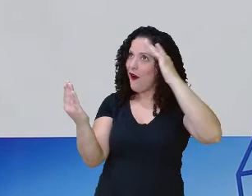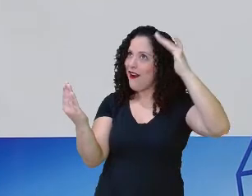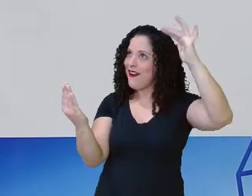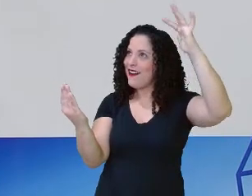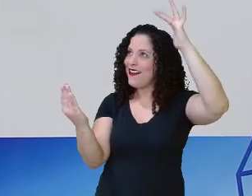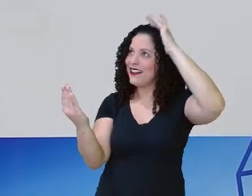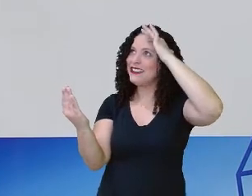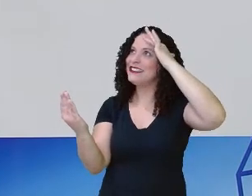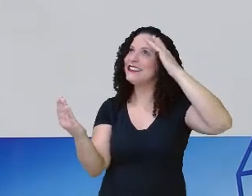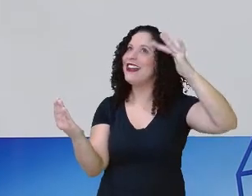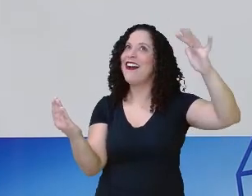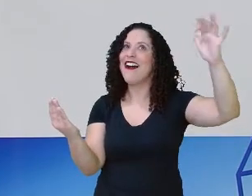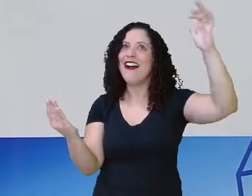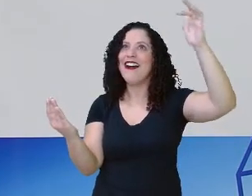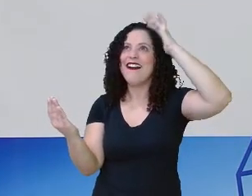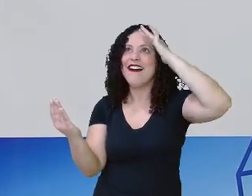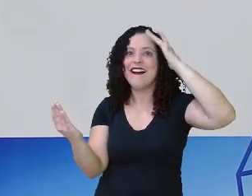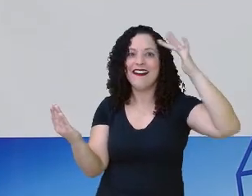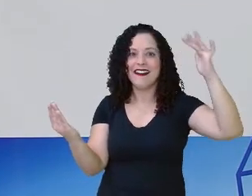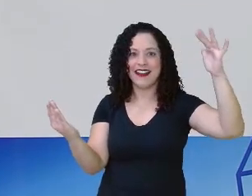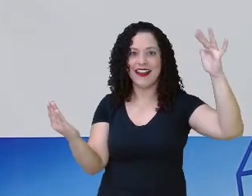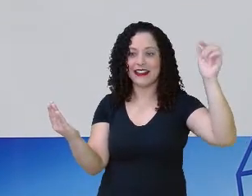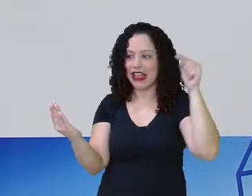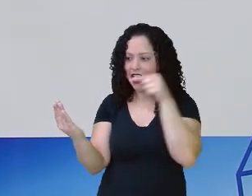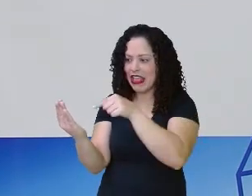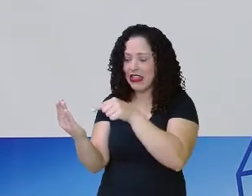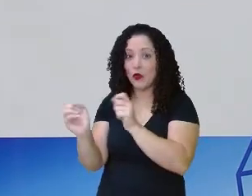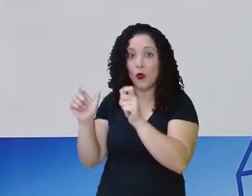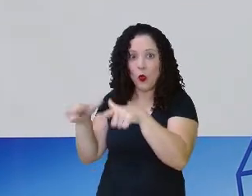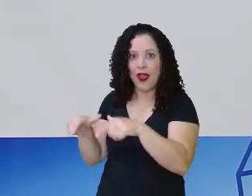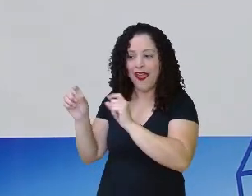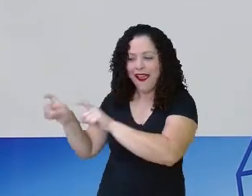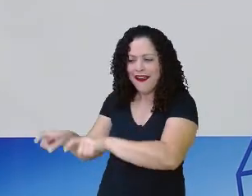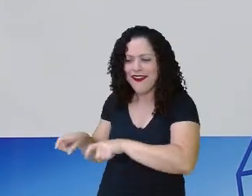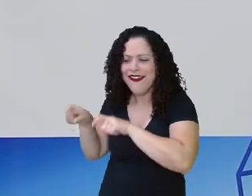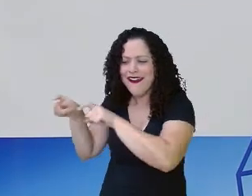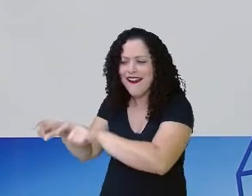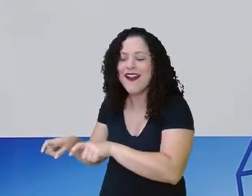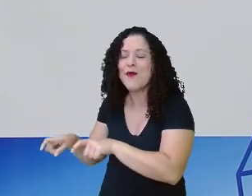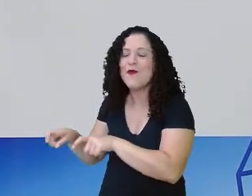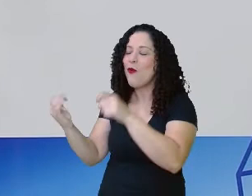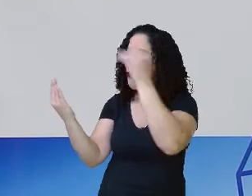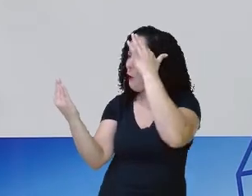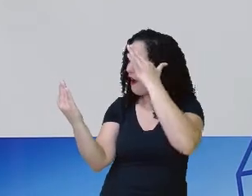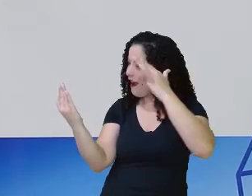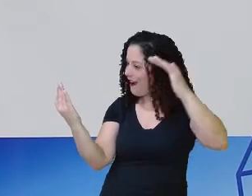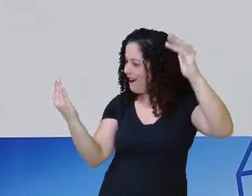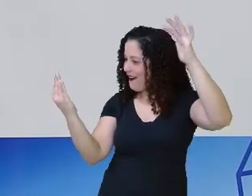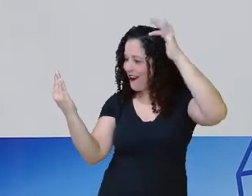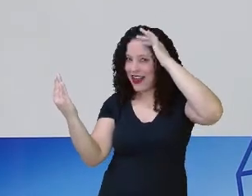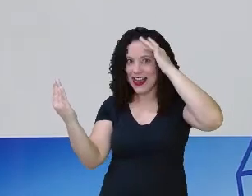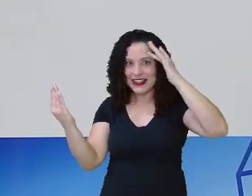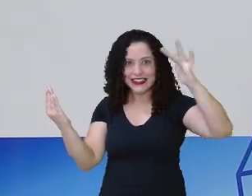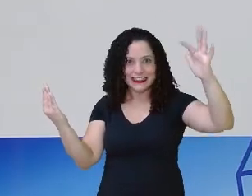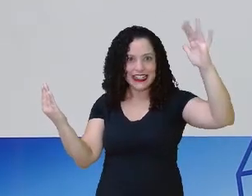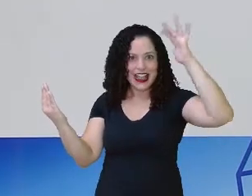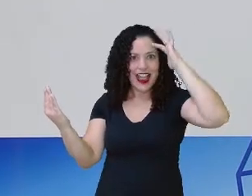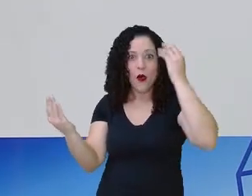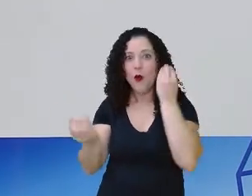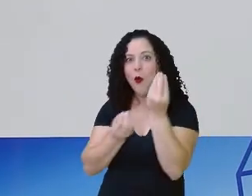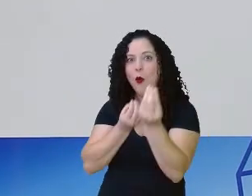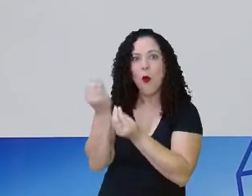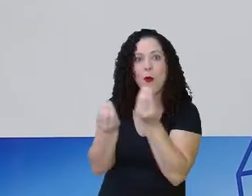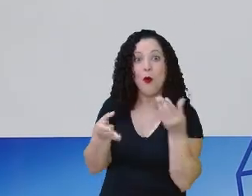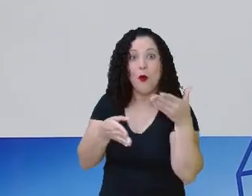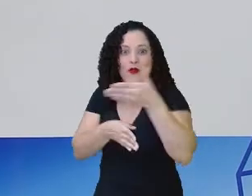ir longe, já começo a imaginar. Se fala que se passa no campo, eu já começo a imaginar aquele campo, como seria, eu realmente mergulho